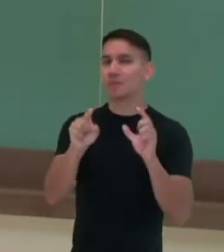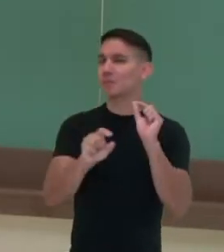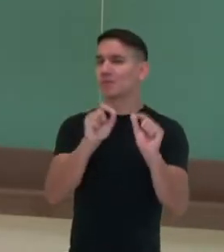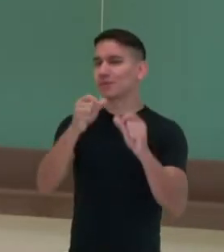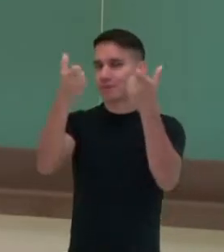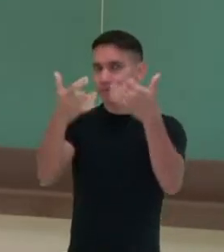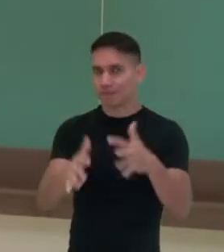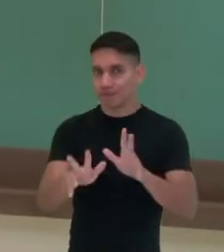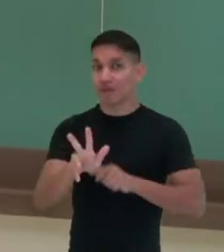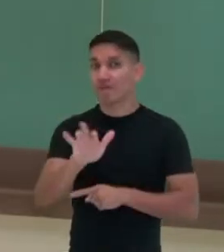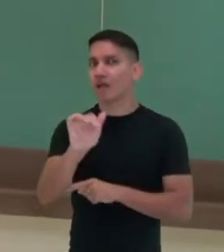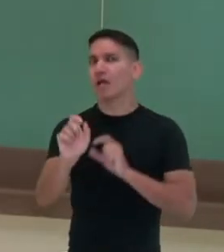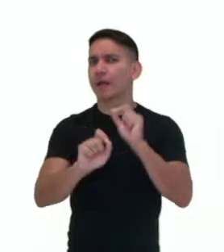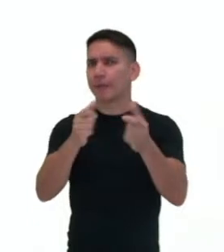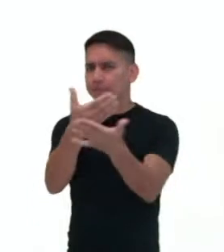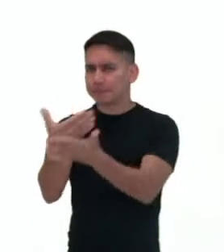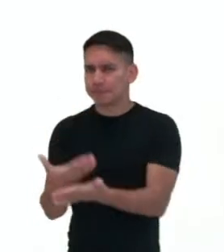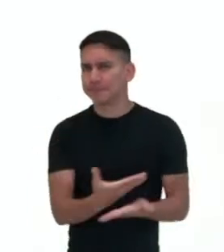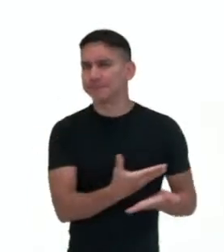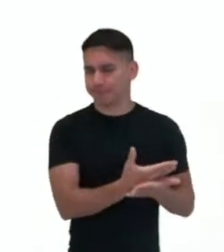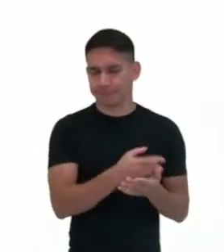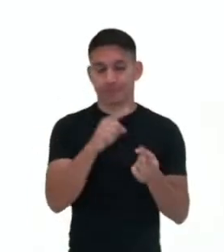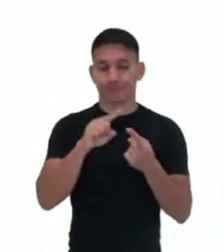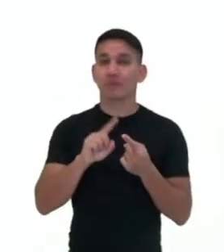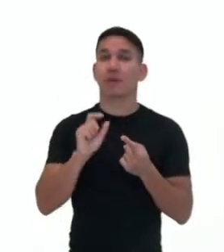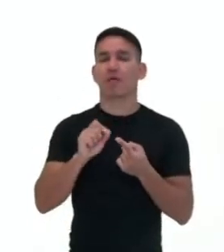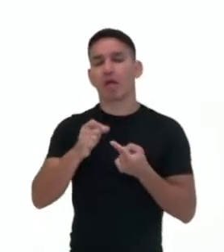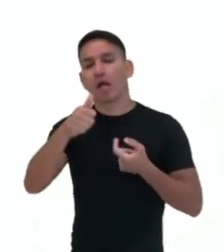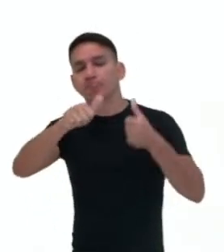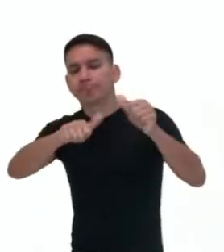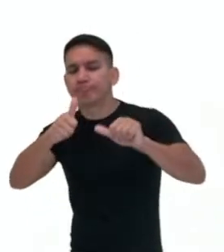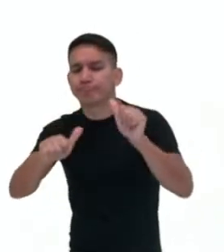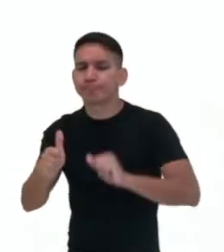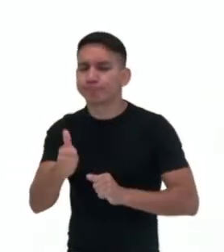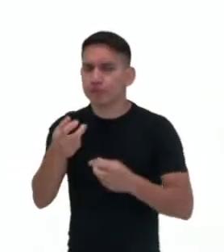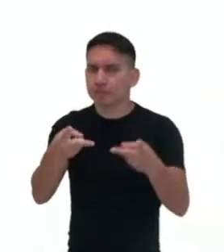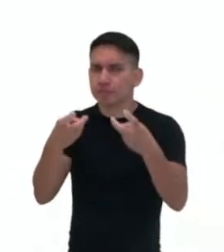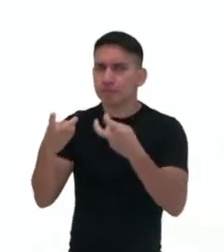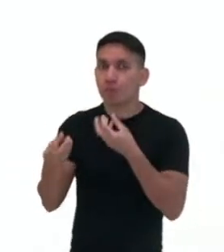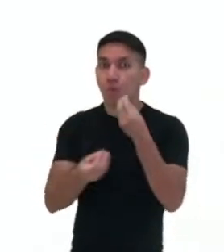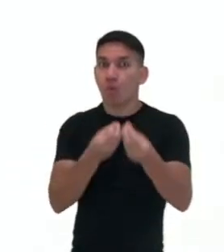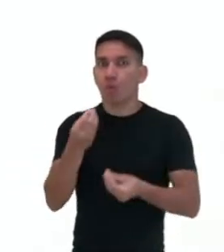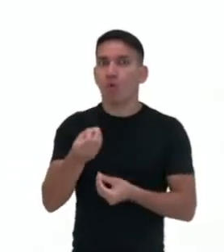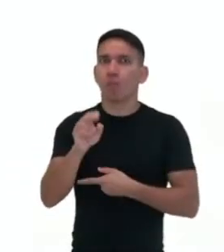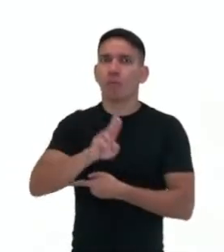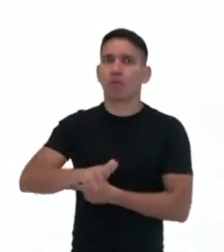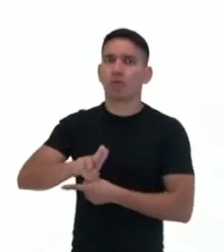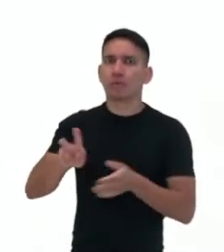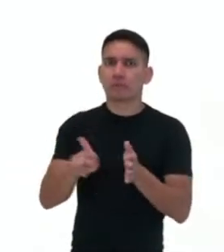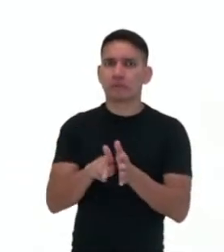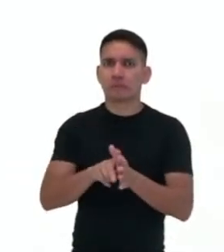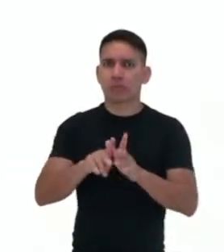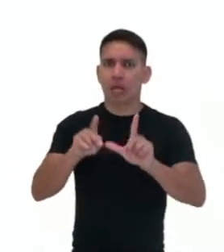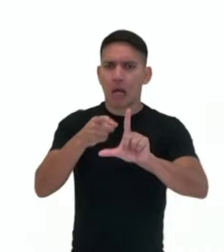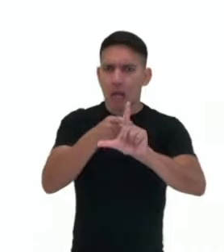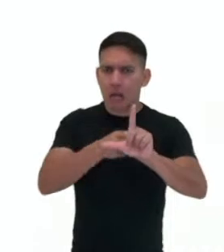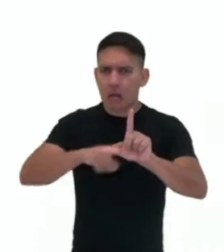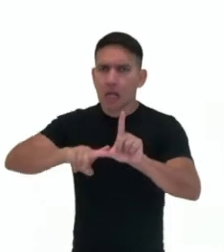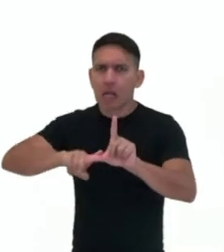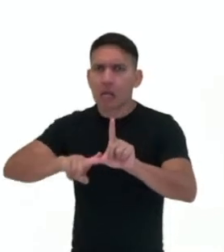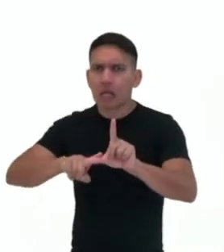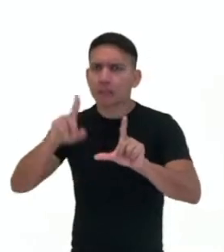Quais serão os objetivos da nossa aula? Então será verificar, né, uma aplicação dos ângulos em nosso cotidiano e